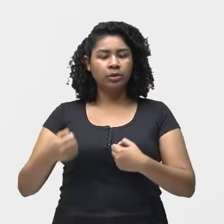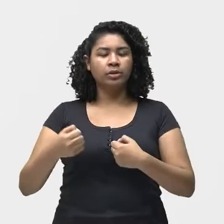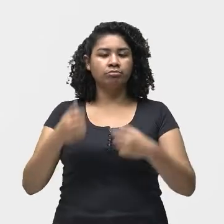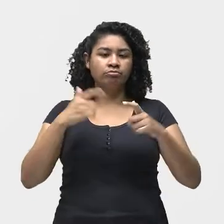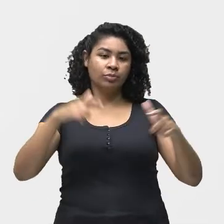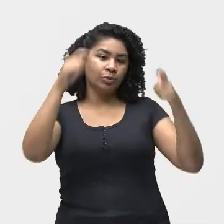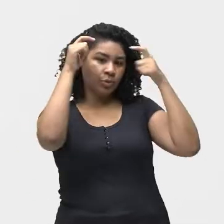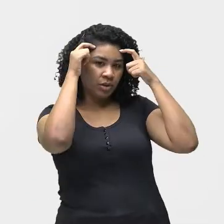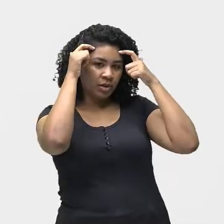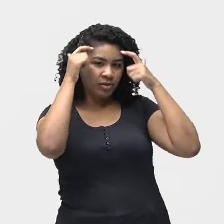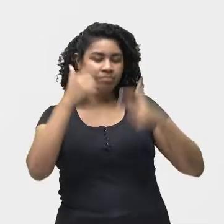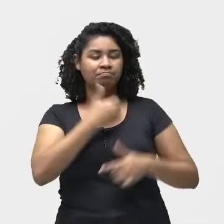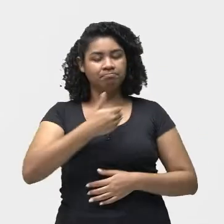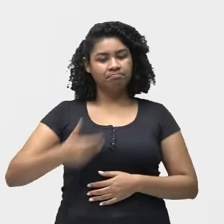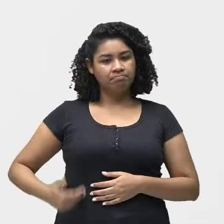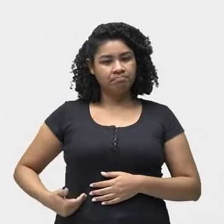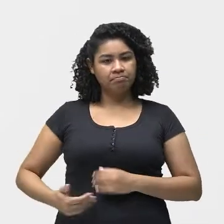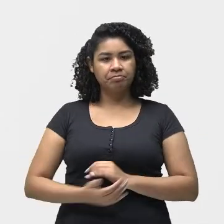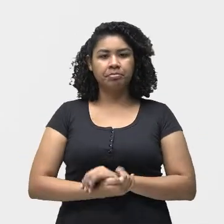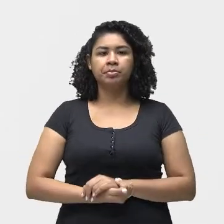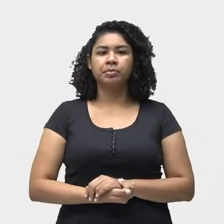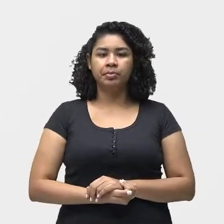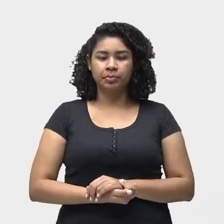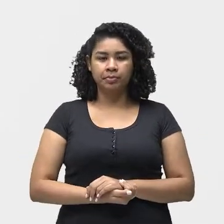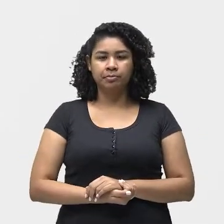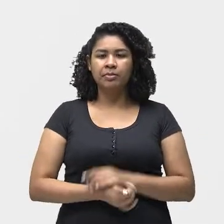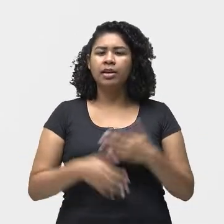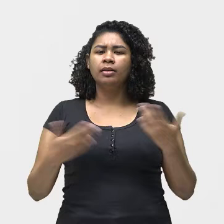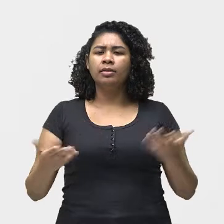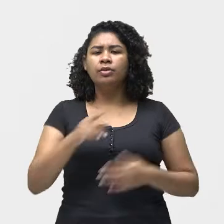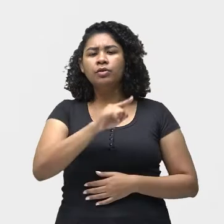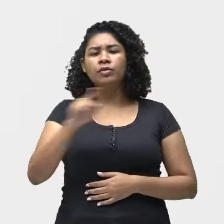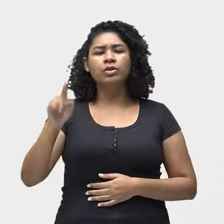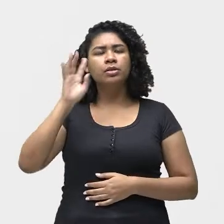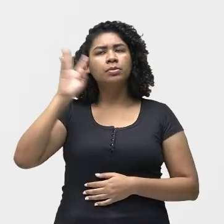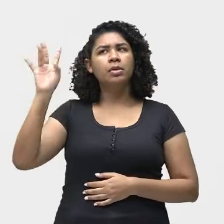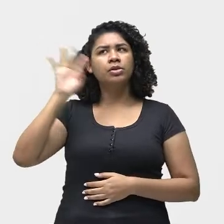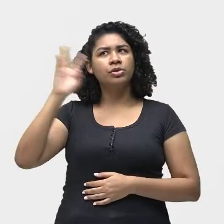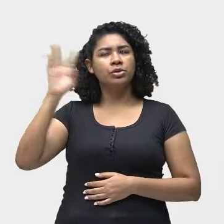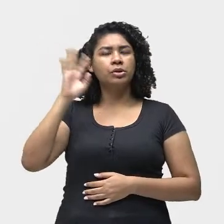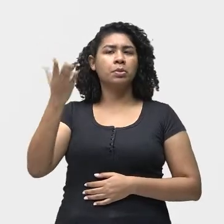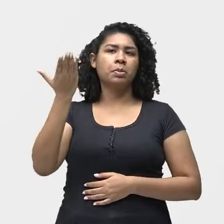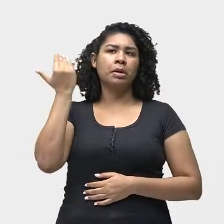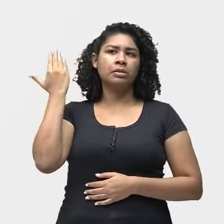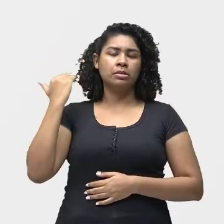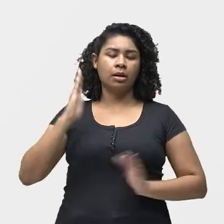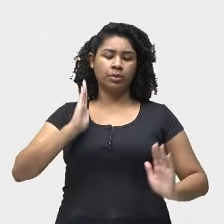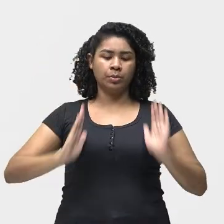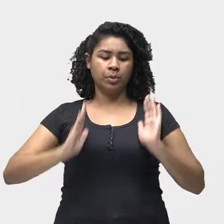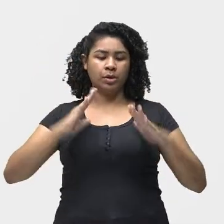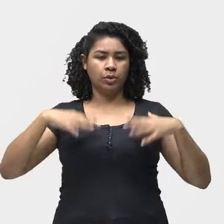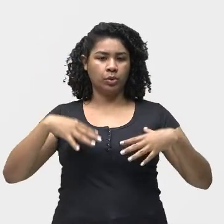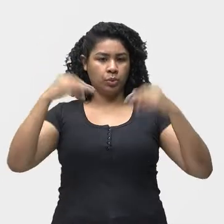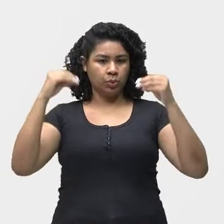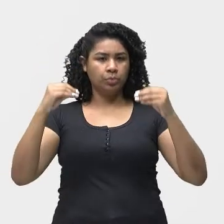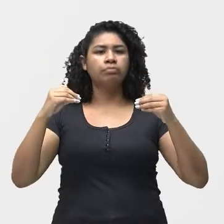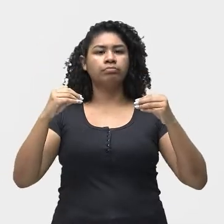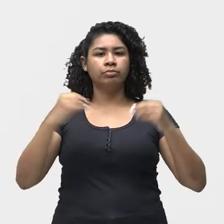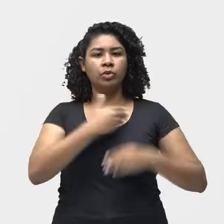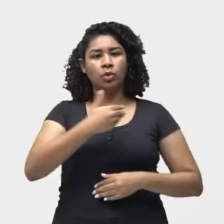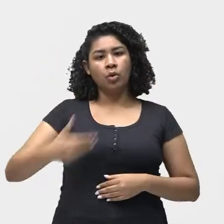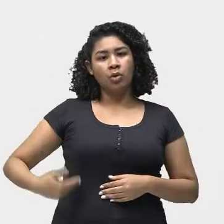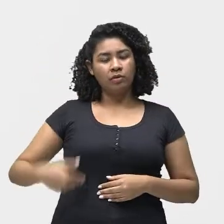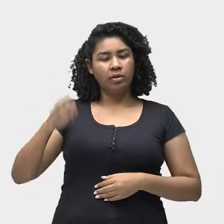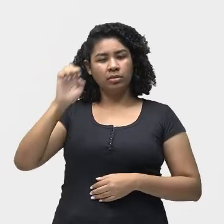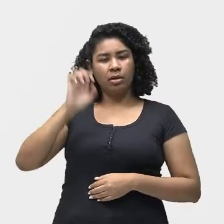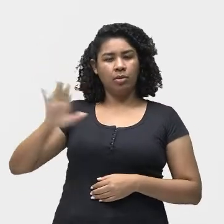real. Se você imagina um reino da Idade Média com um reino europeu ali já na Idade